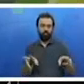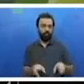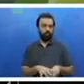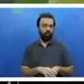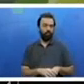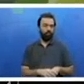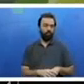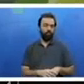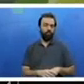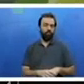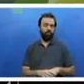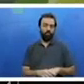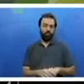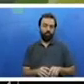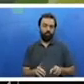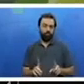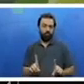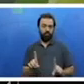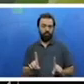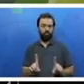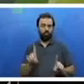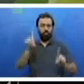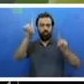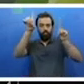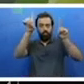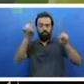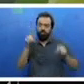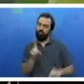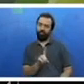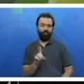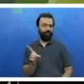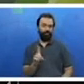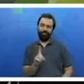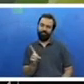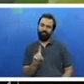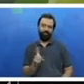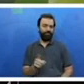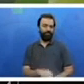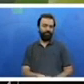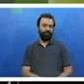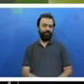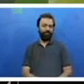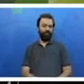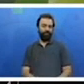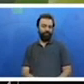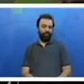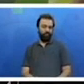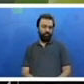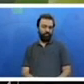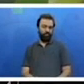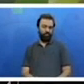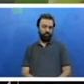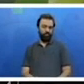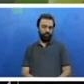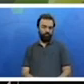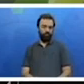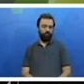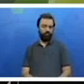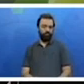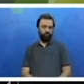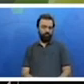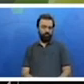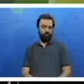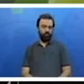estava tentando verificar se é diretamente proporcional, certo? Deu um resultado diferente, eu já sei que não